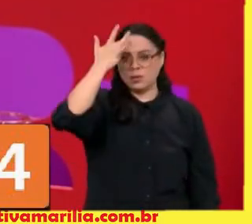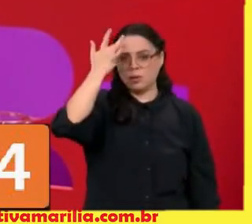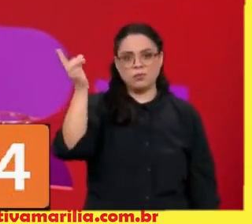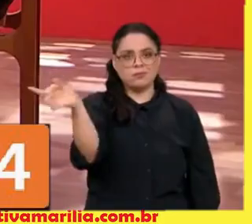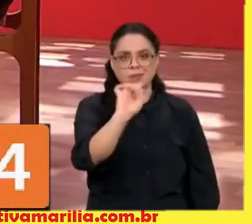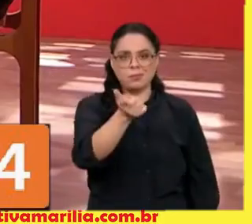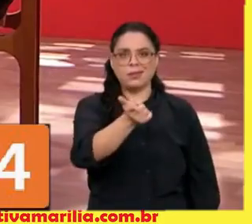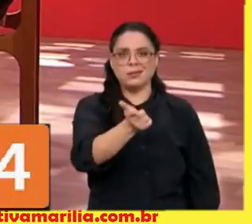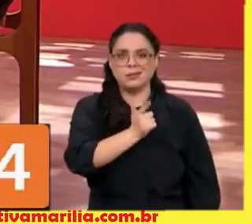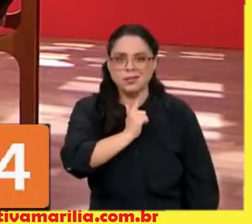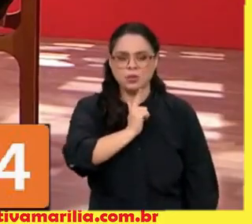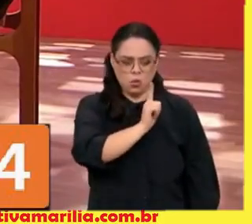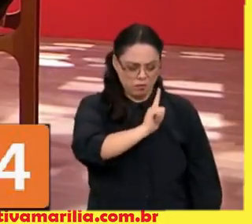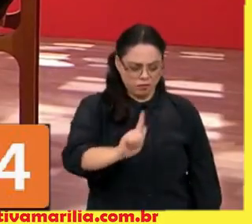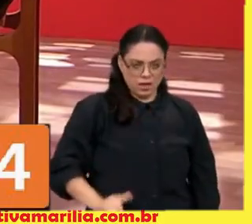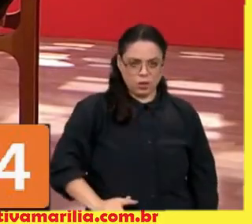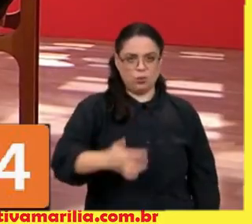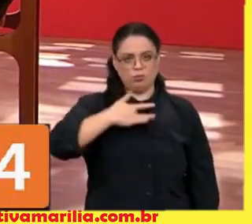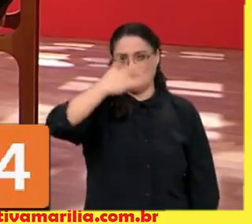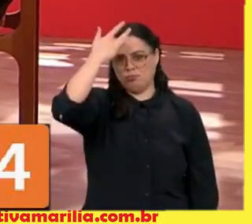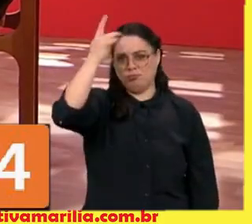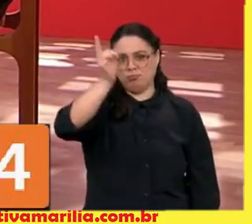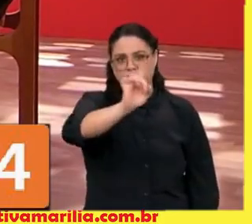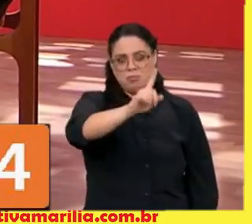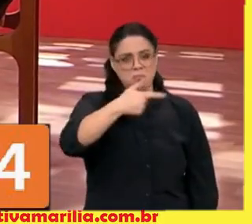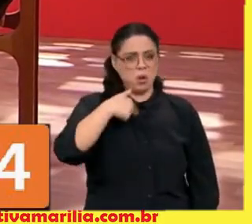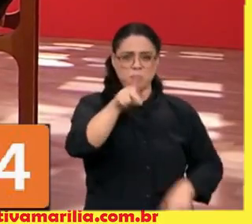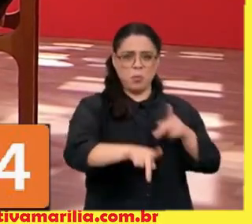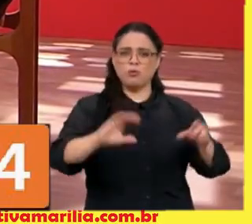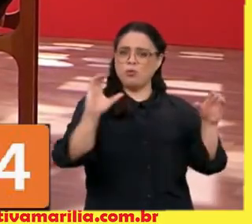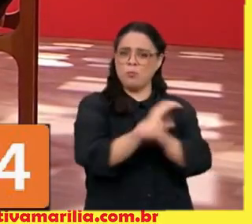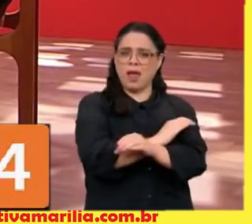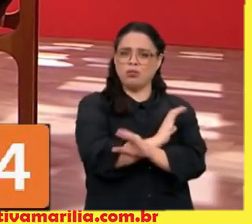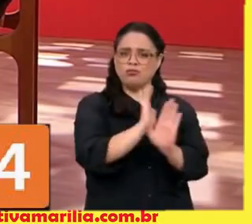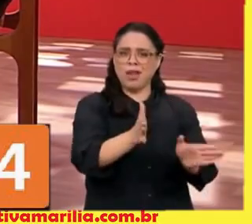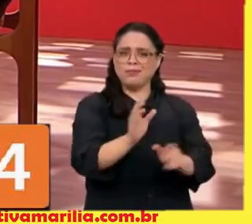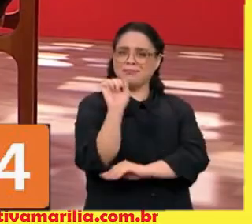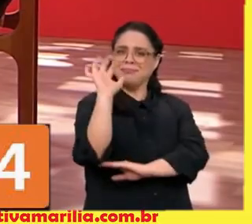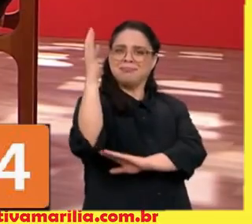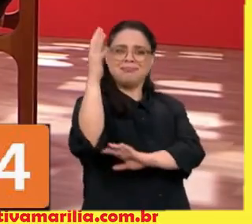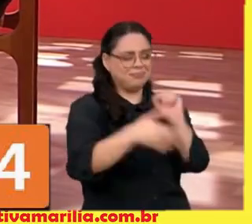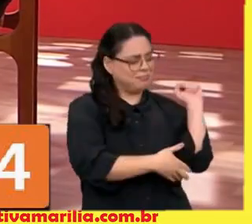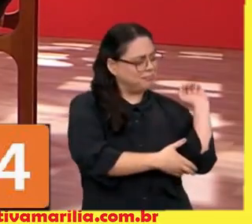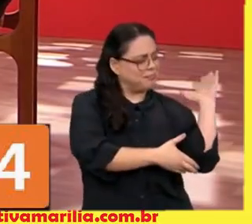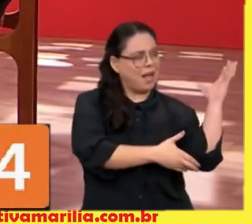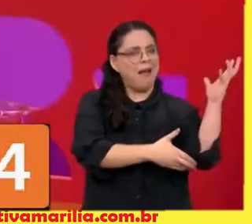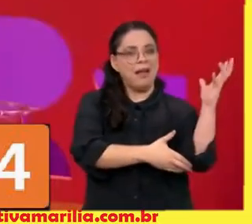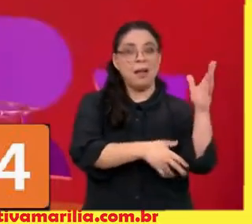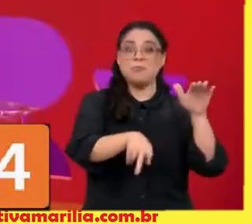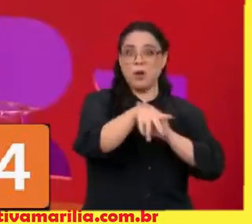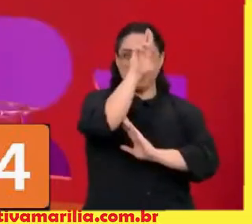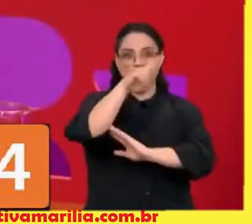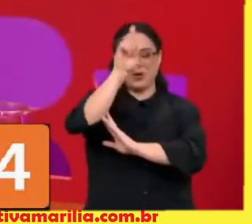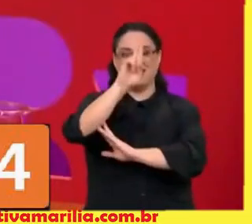governo. Eu estava na minha nação, na minha mata, com o meu povo. E eu